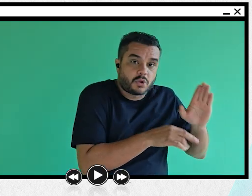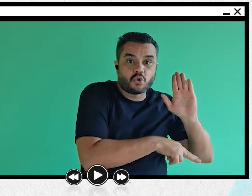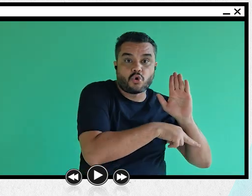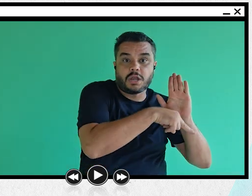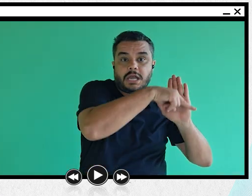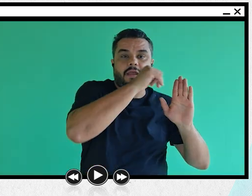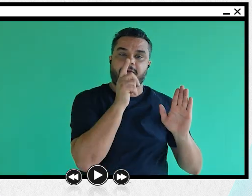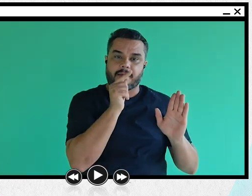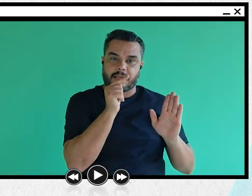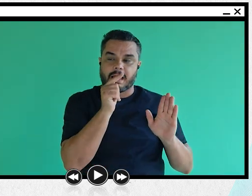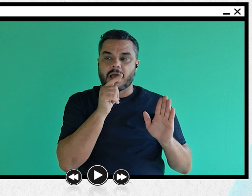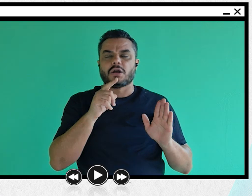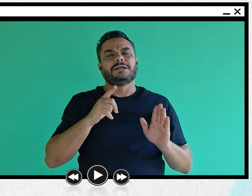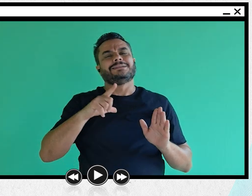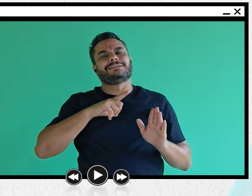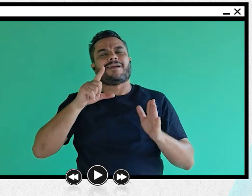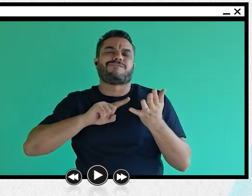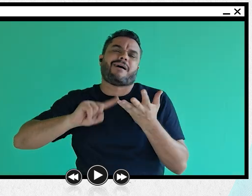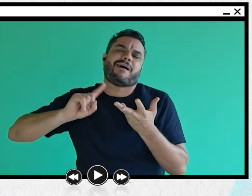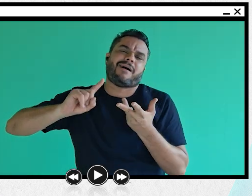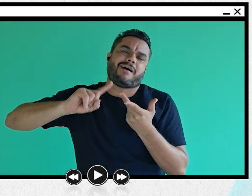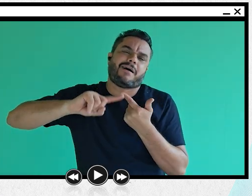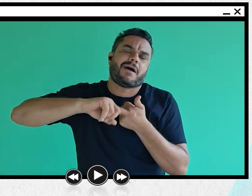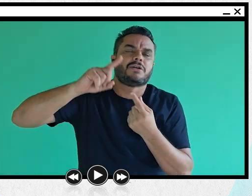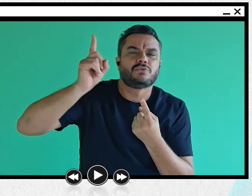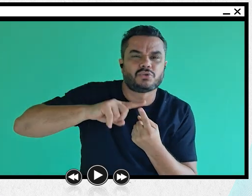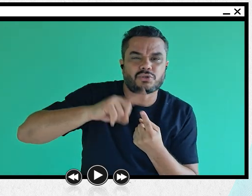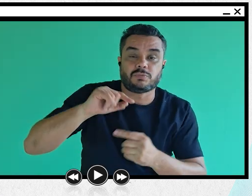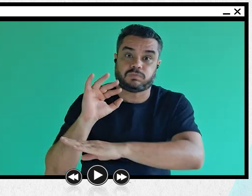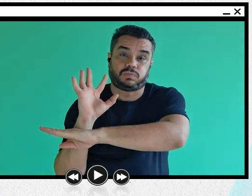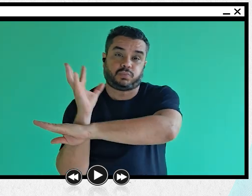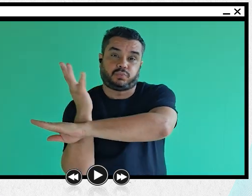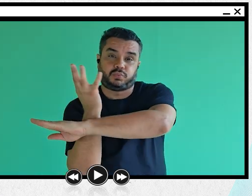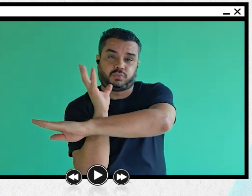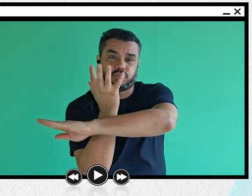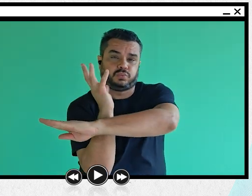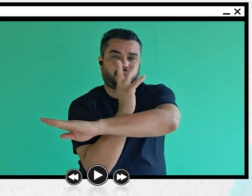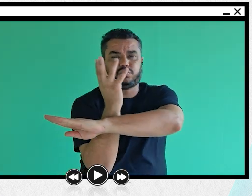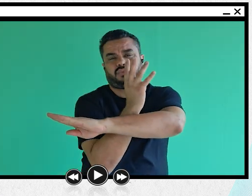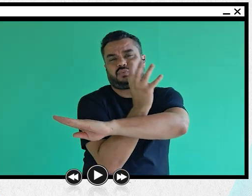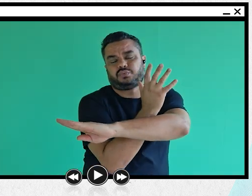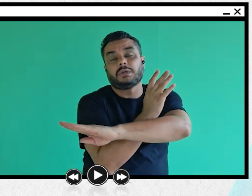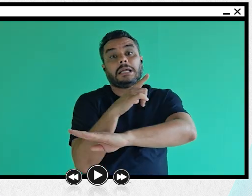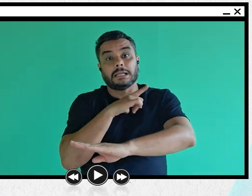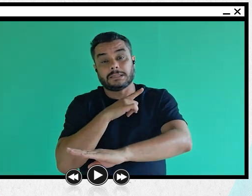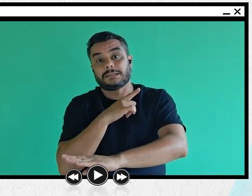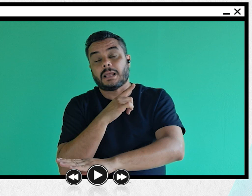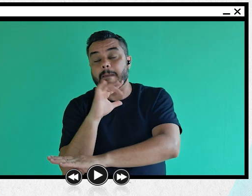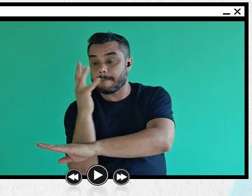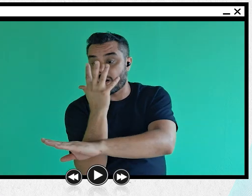é um jardim. Então, aqui a gente está trabalhando com taboa, lírio do brejo, tem papiro, tem taioba, não